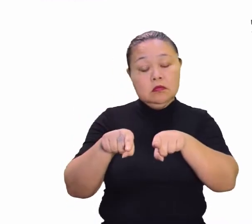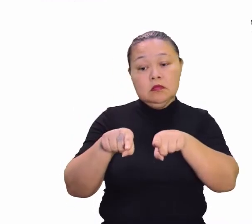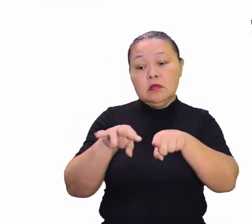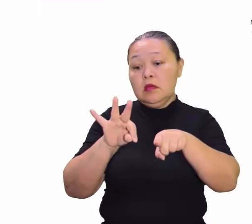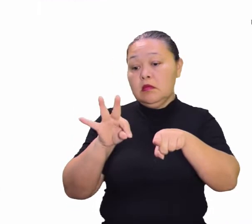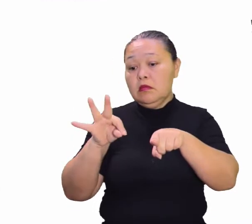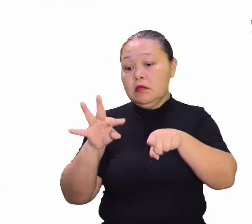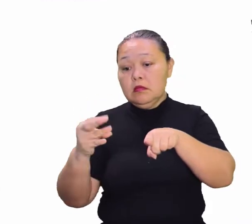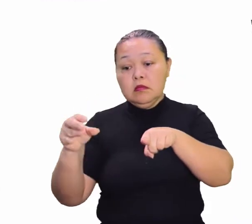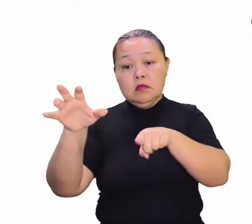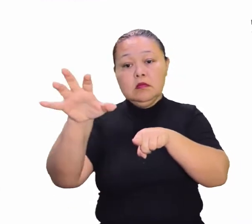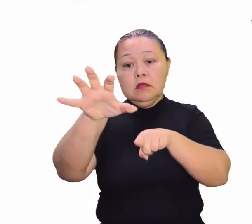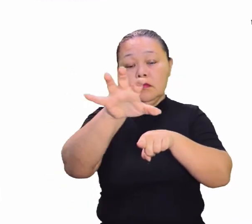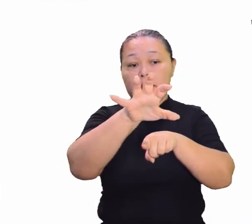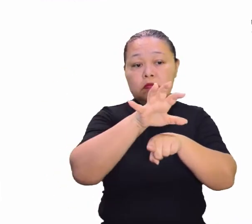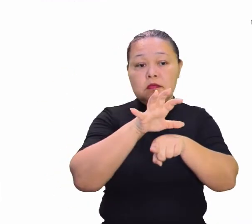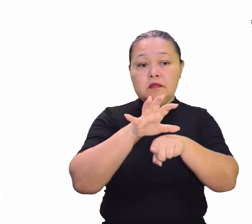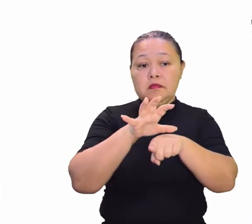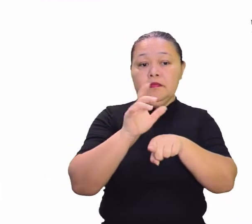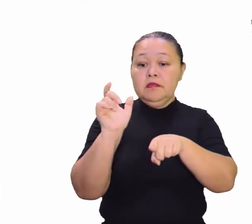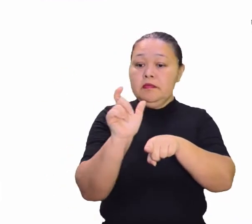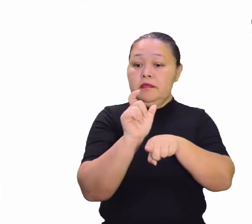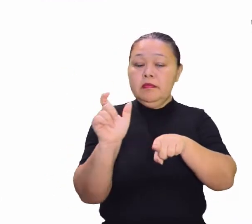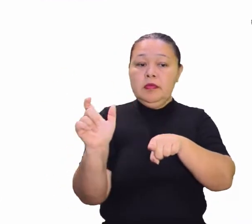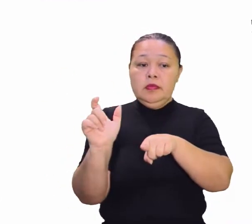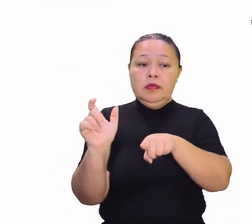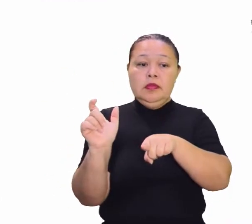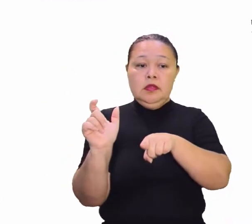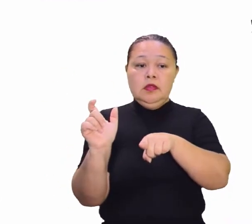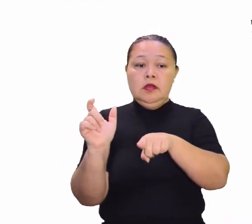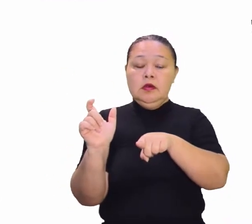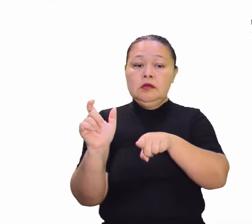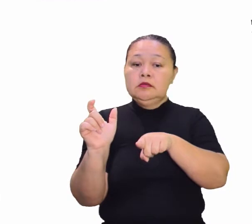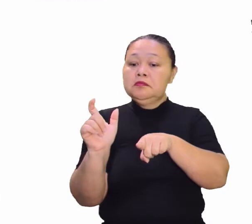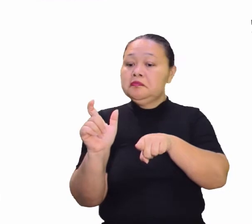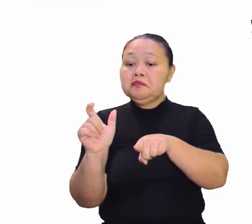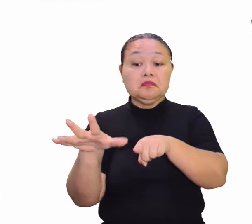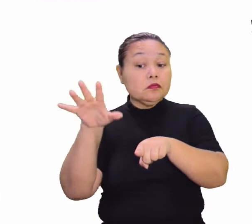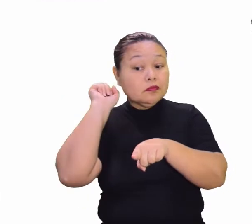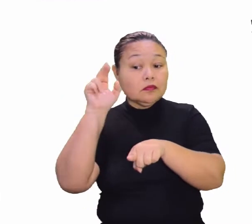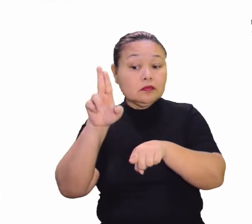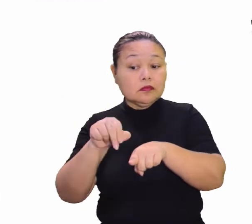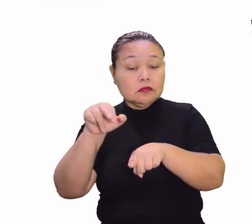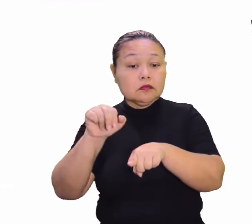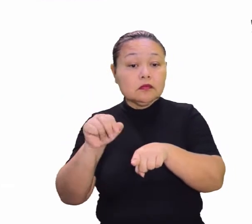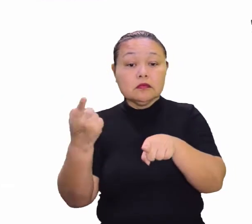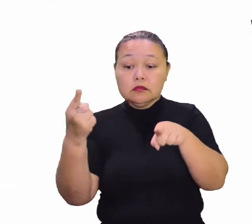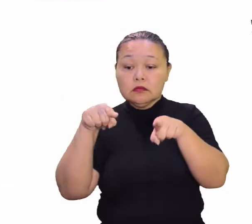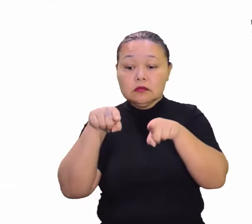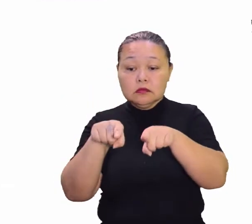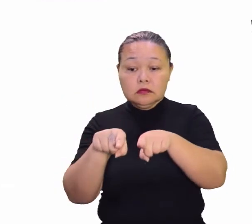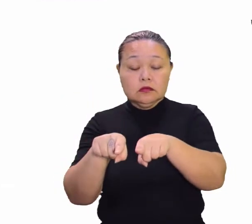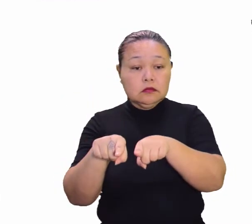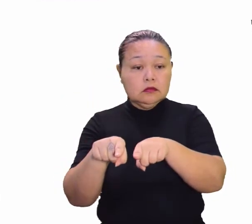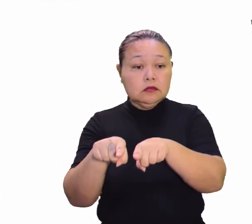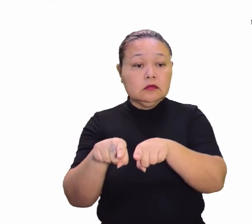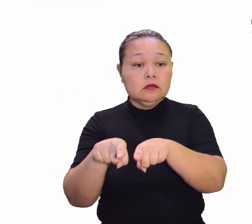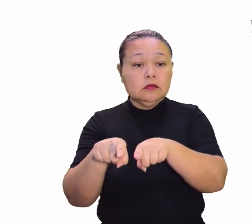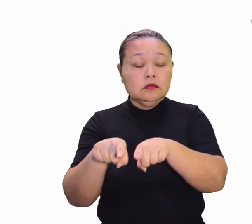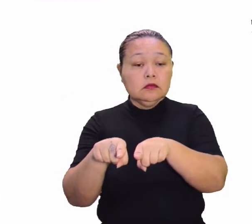concomitante. Professor, que palavra esquisita é essa? Nunca ouvi. Simultânea. É o mesmo que